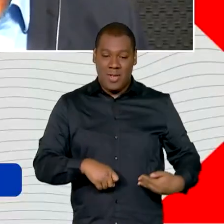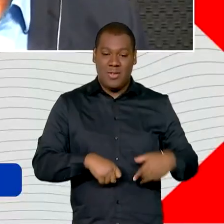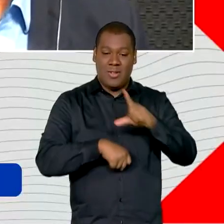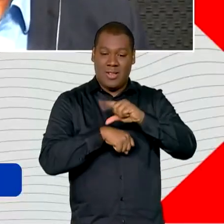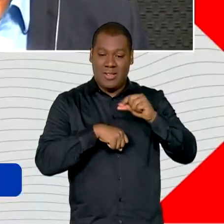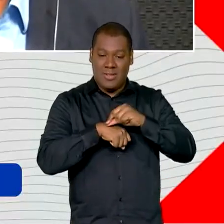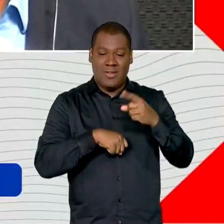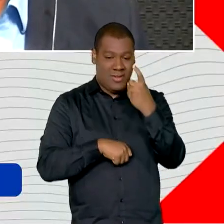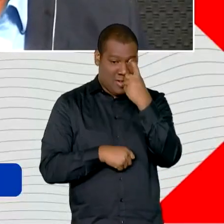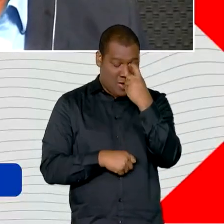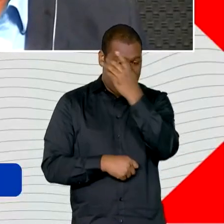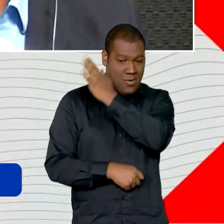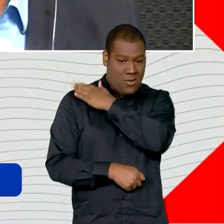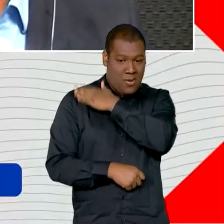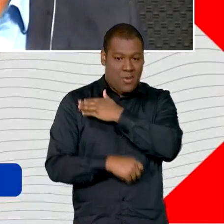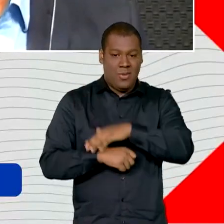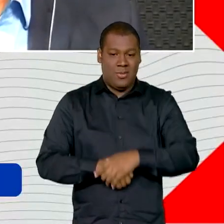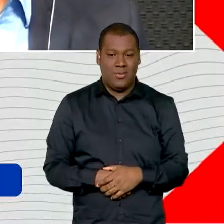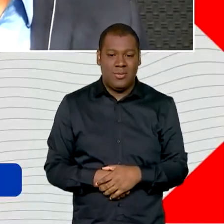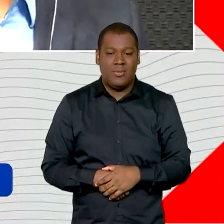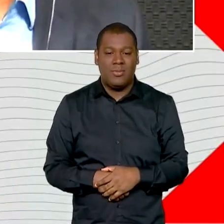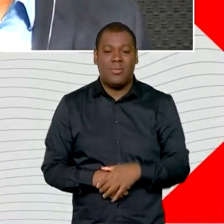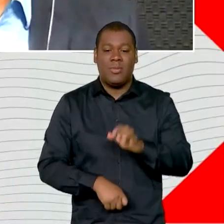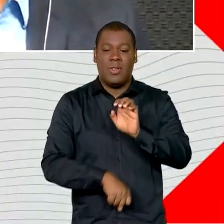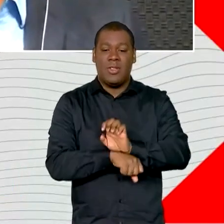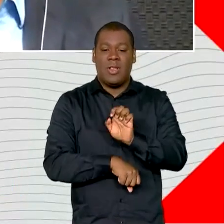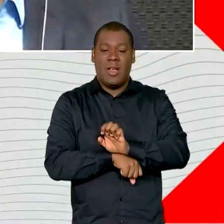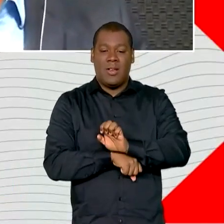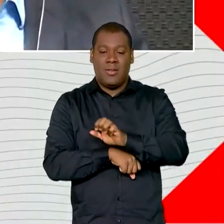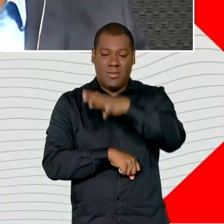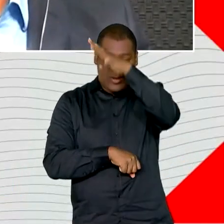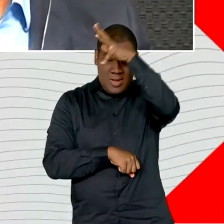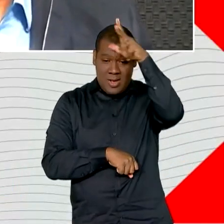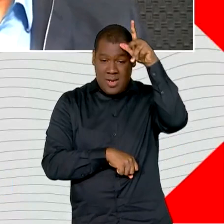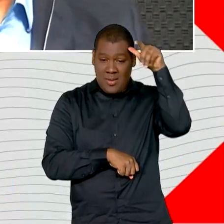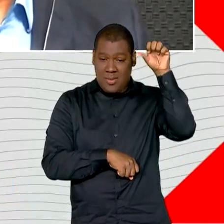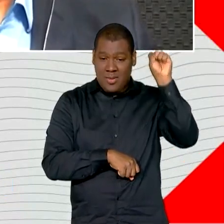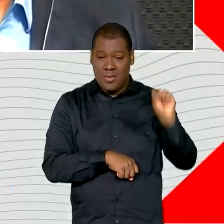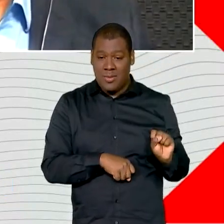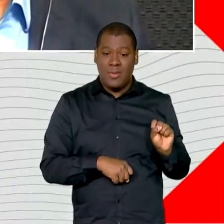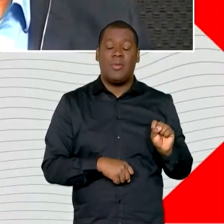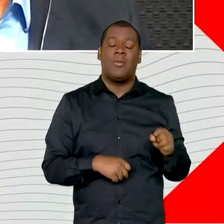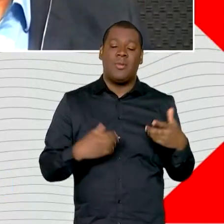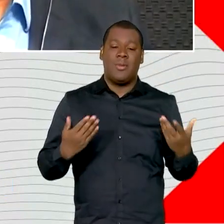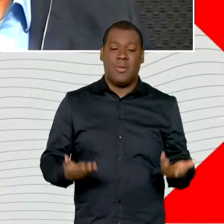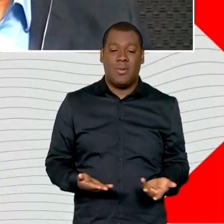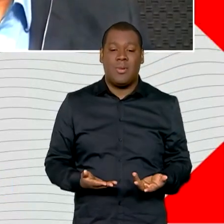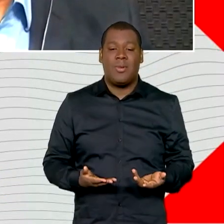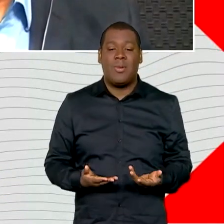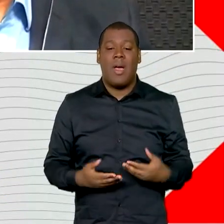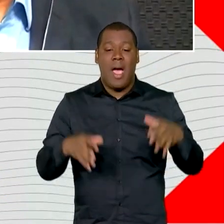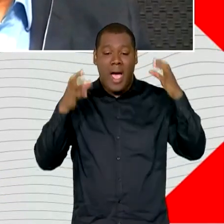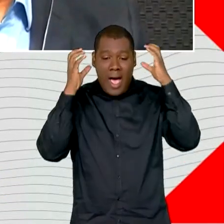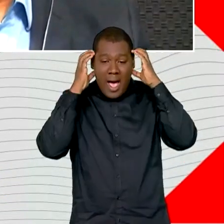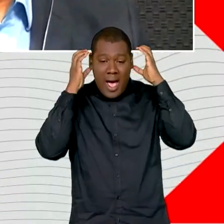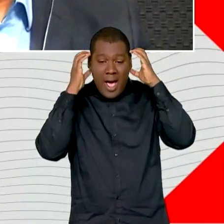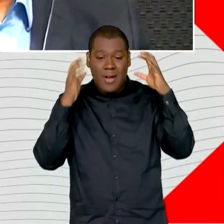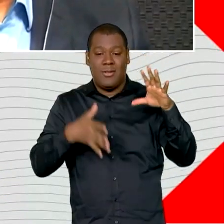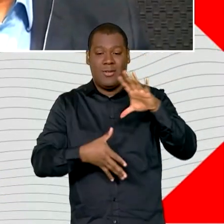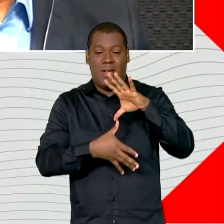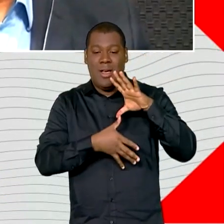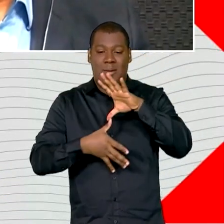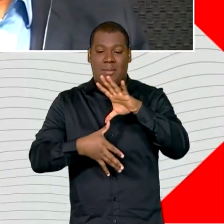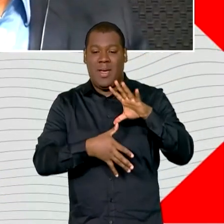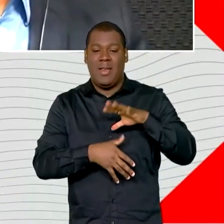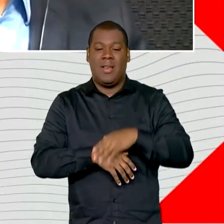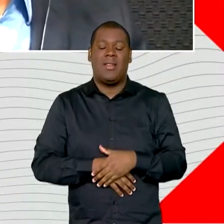Mato Grosso, para a Rádio Centro-América. Quem está com a gente lá em Cuiabá é o Aldair Santos. Oi, Aldair, bom dia para você.